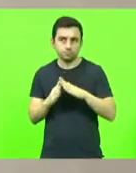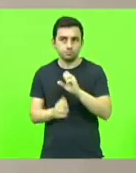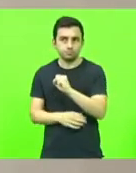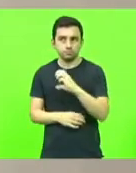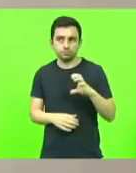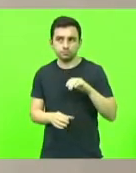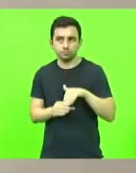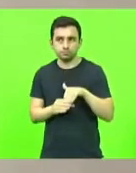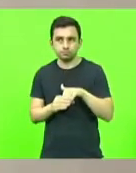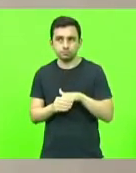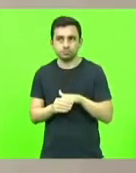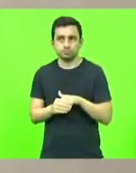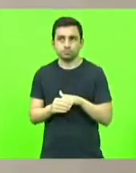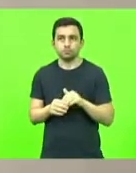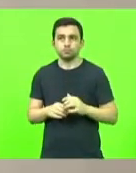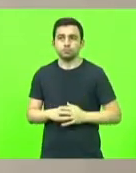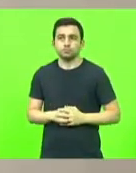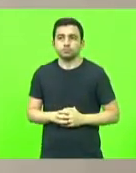votação.